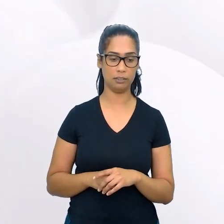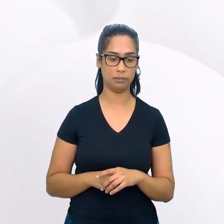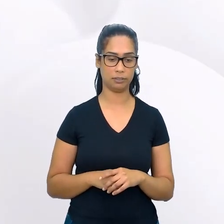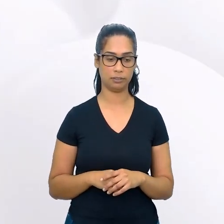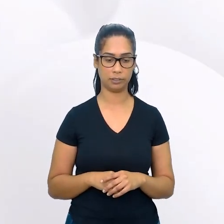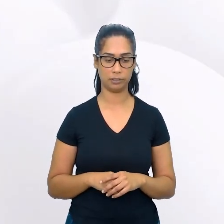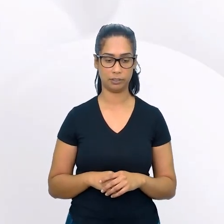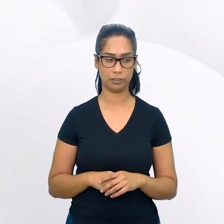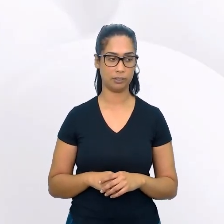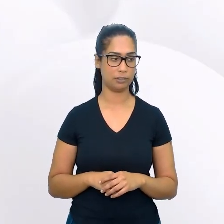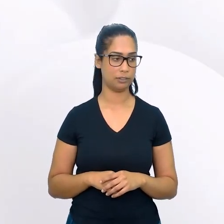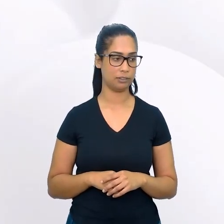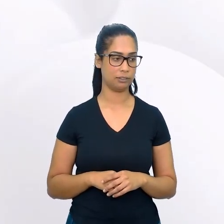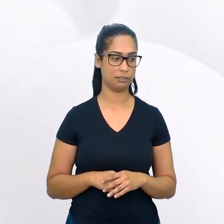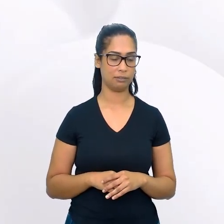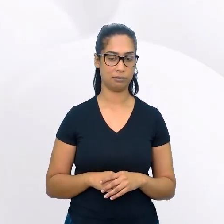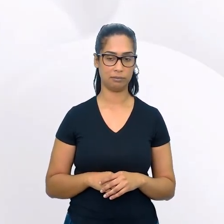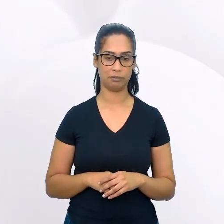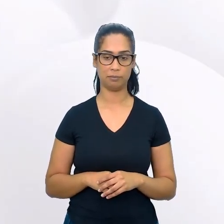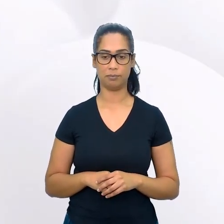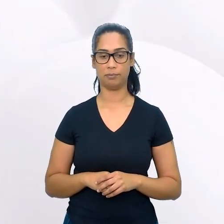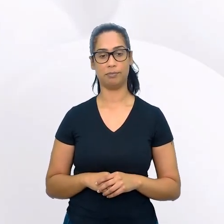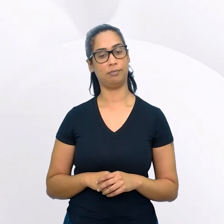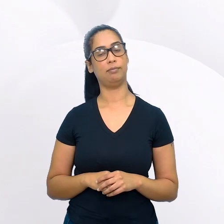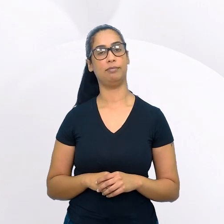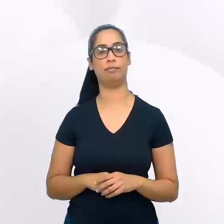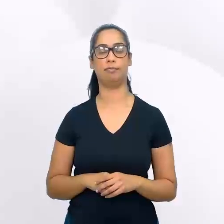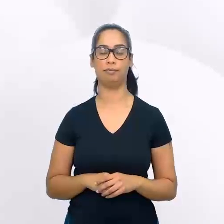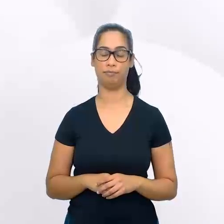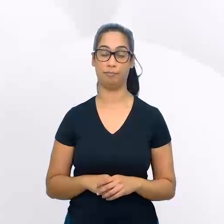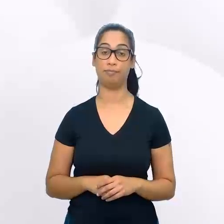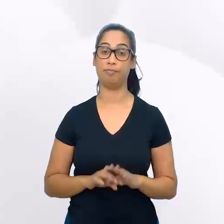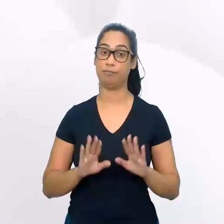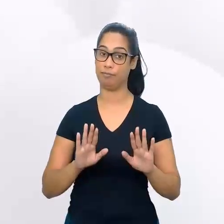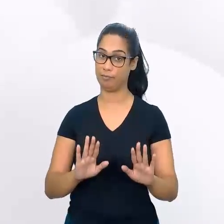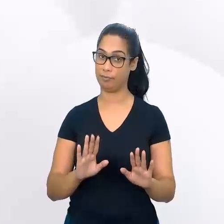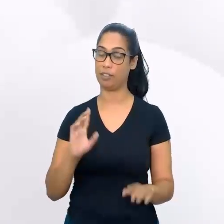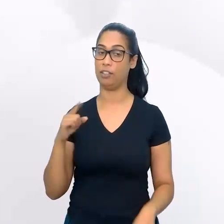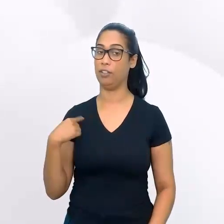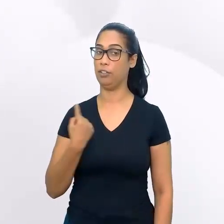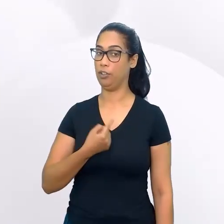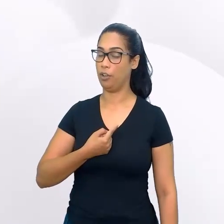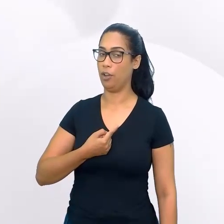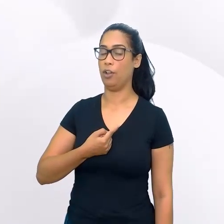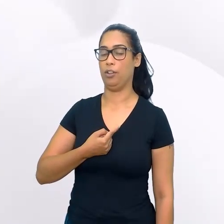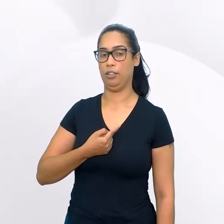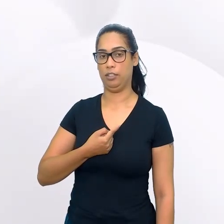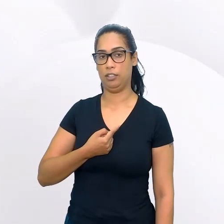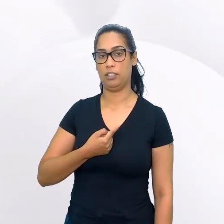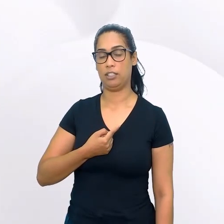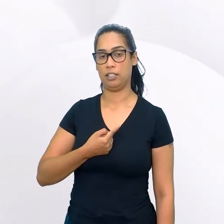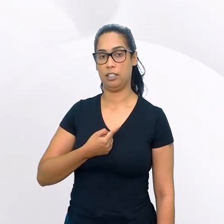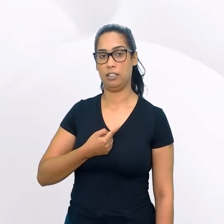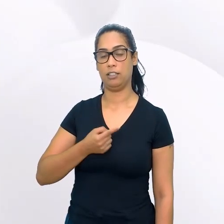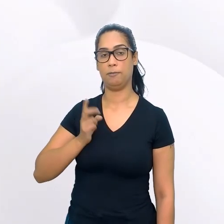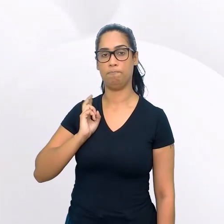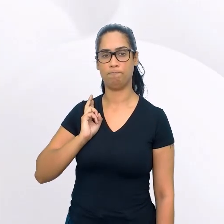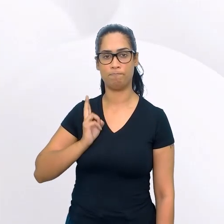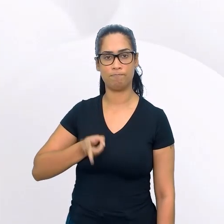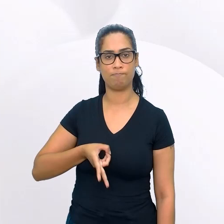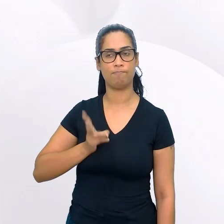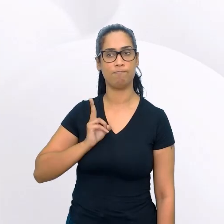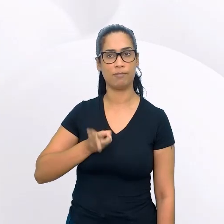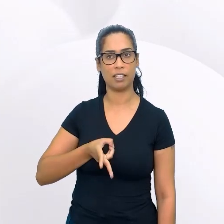desculpa não vai dar para responder é não é tudo que mas a gente procura também observar Os questionamentos de vocês